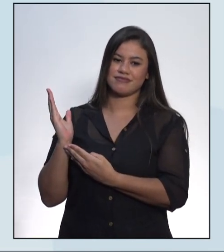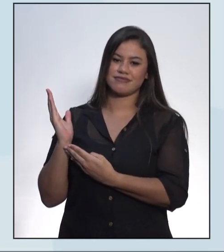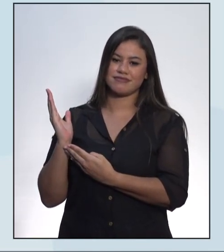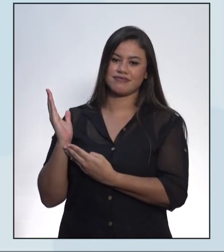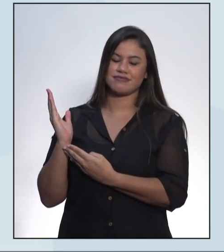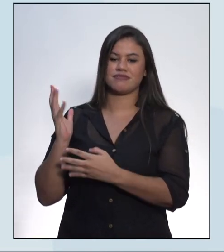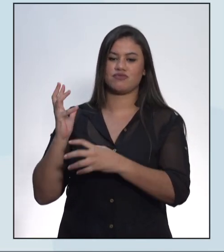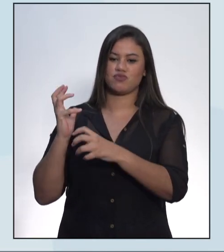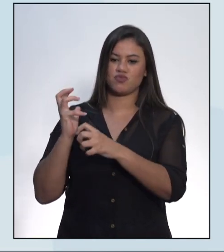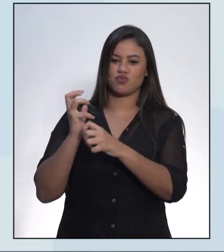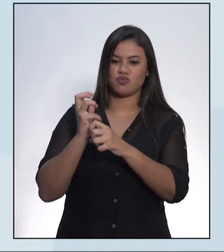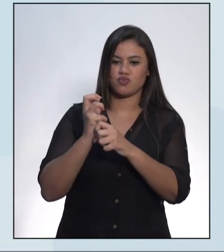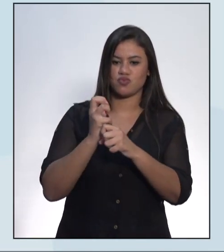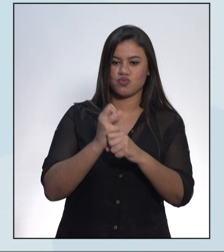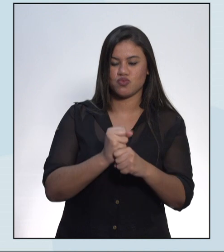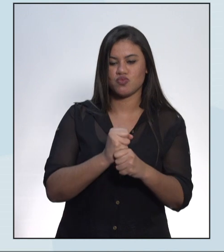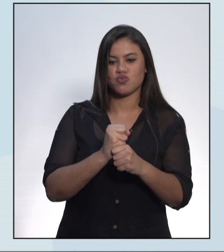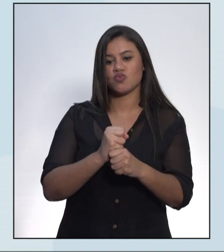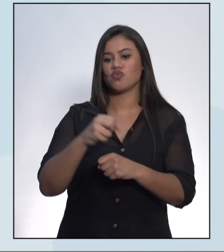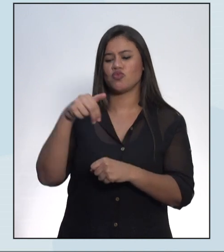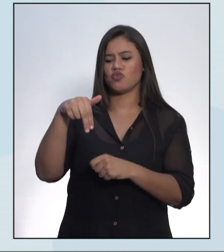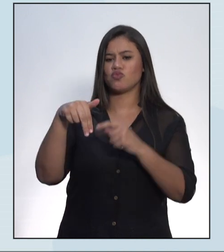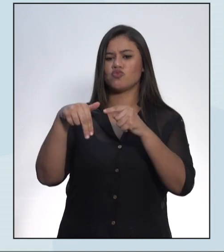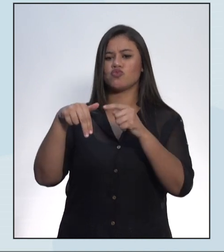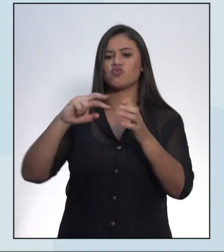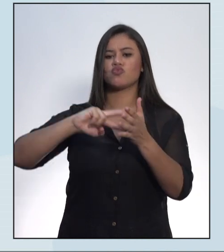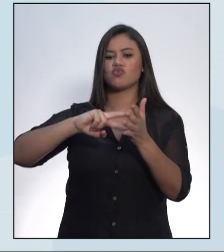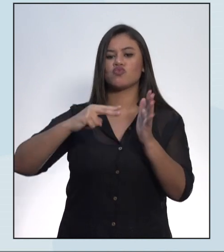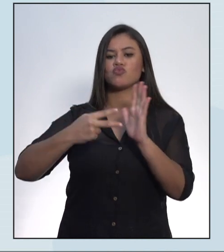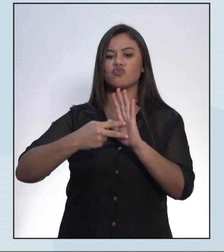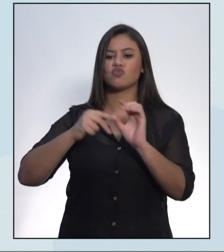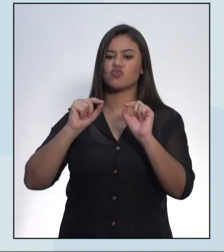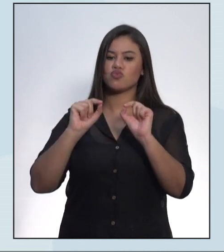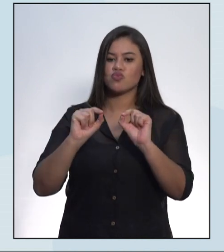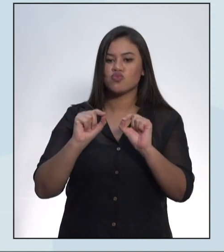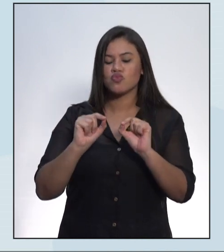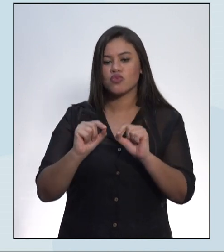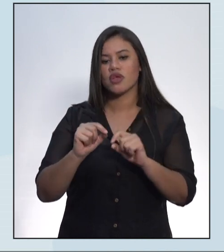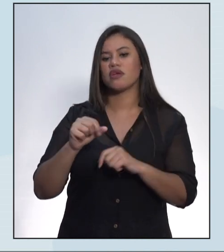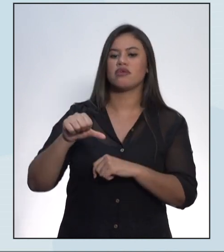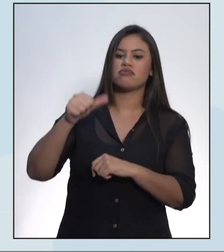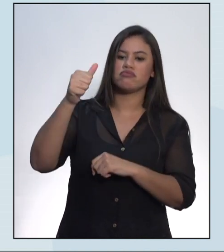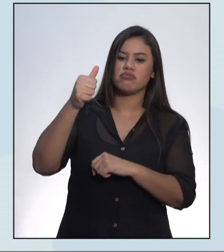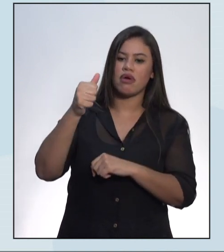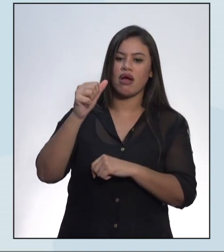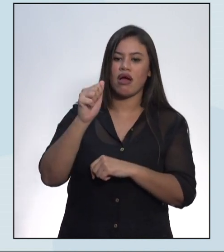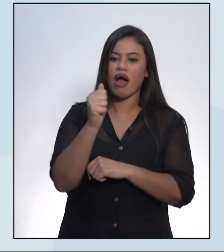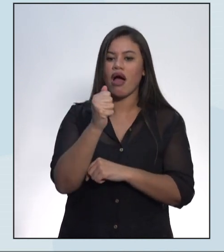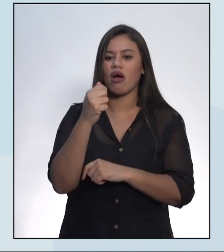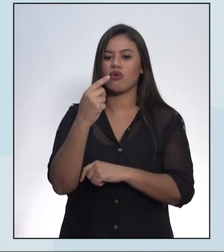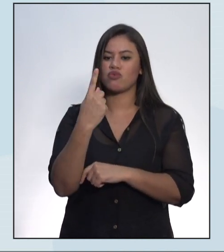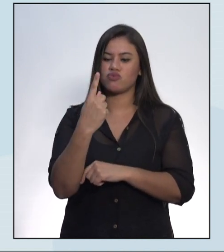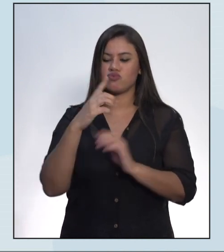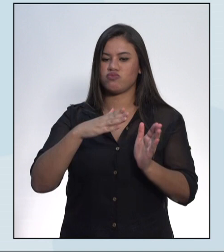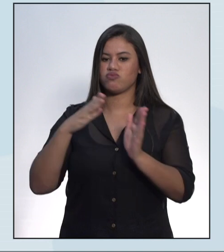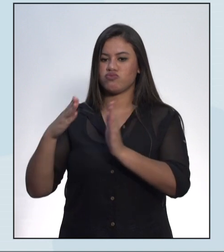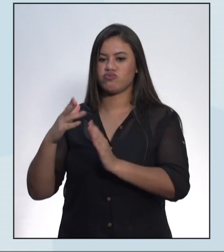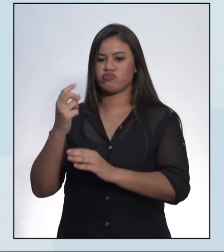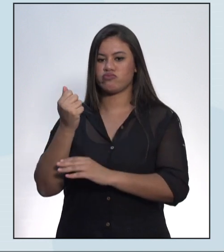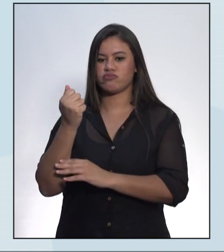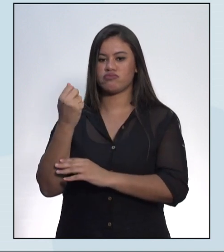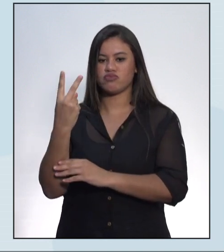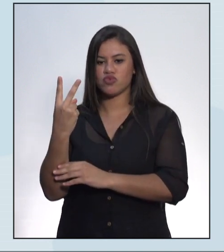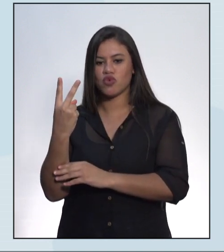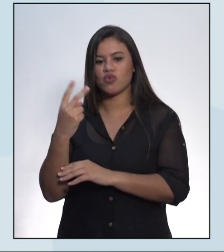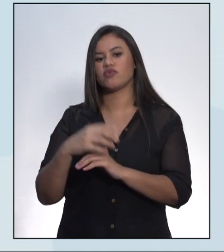termos, Lembrando que N representa uma posição, então a primeira, o A1, o A2 e assim por diante. E o